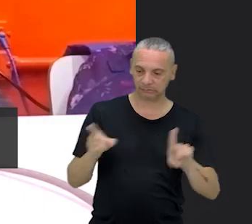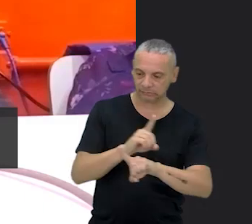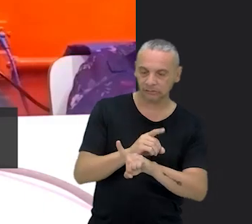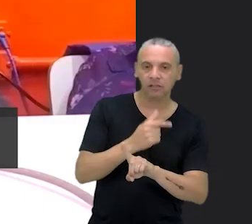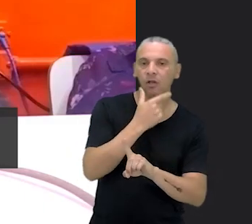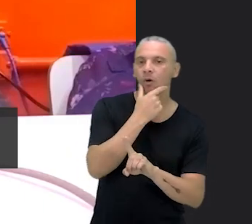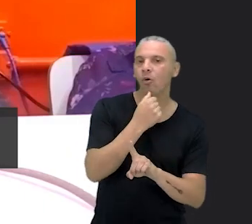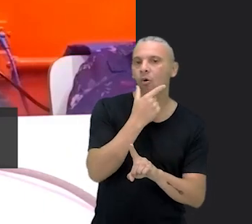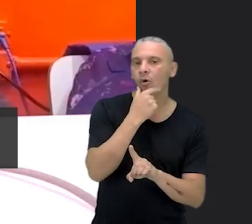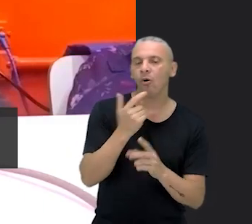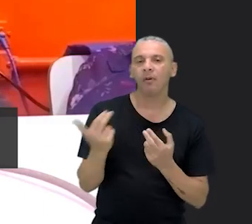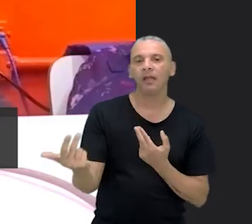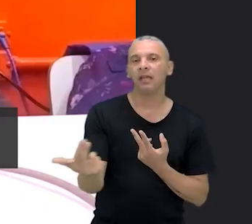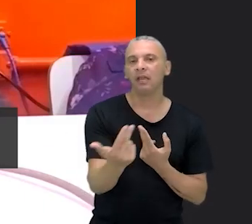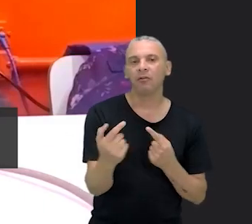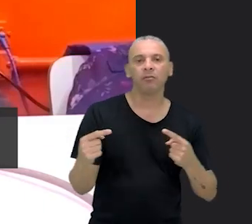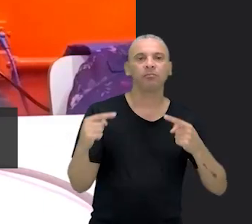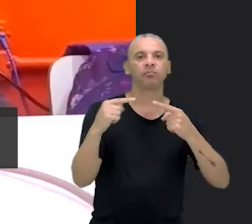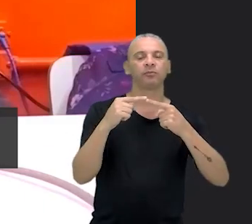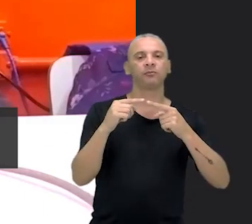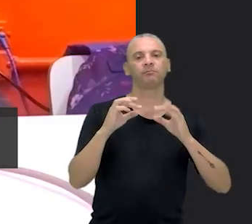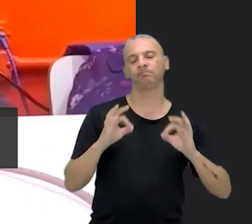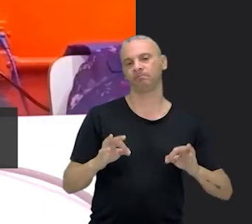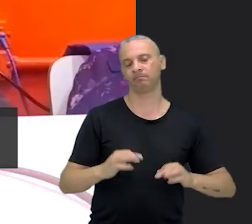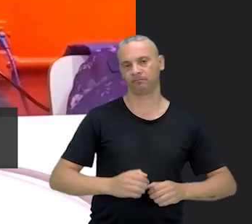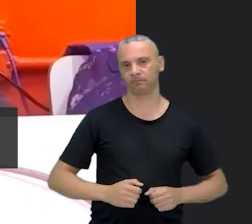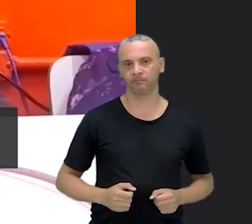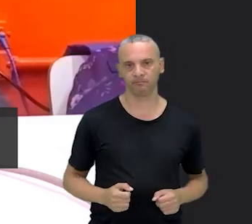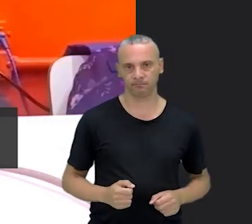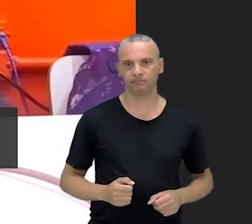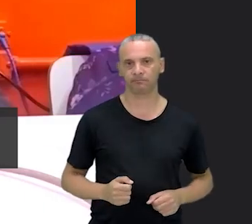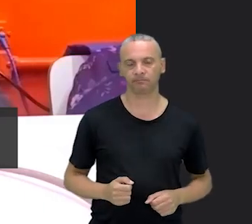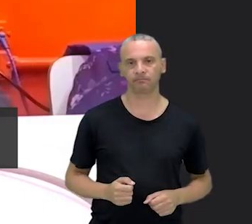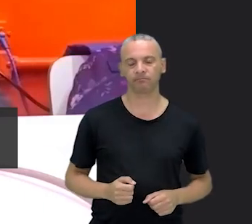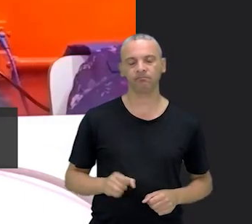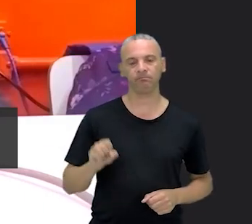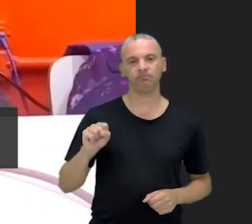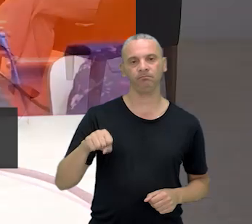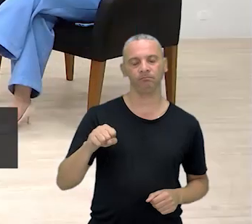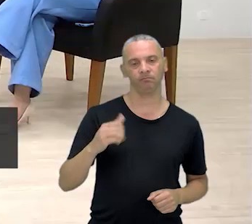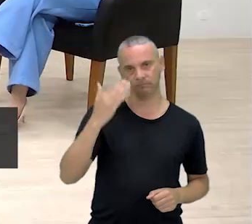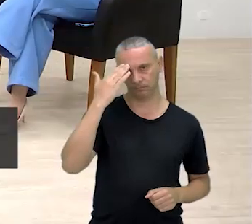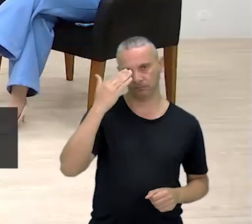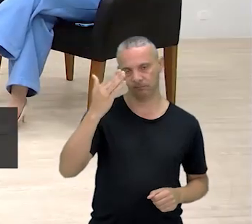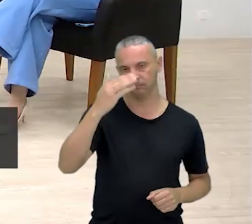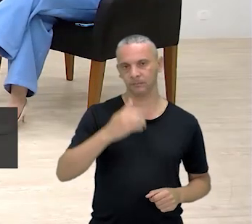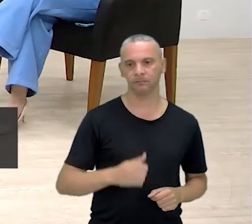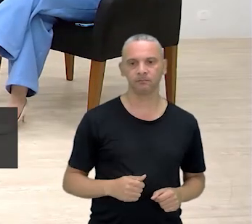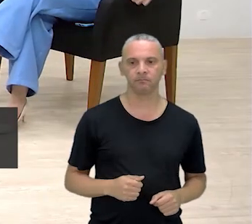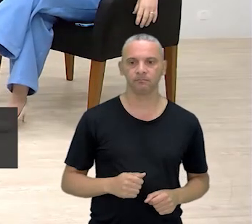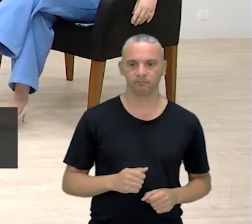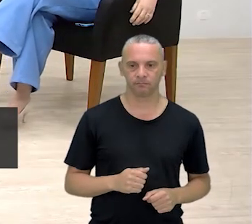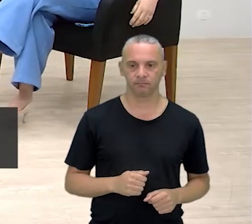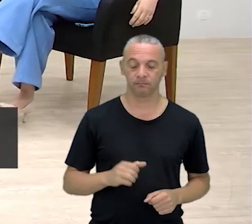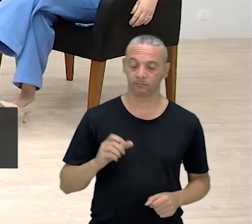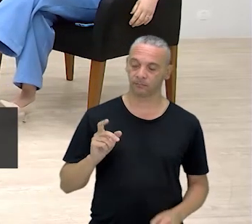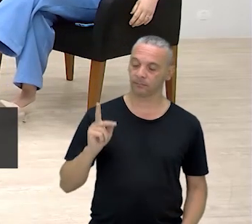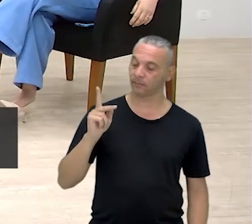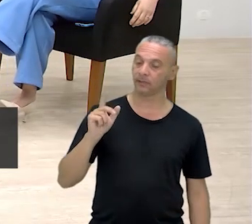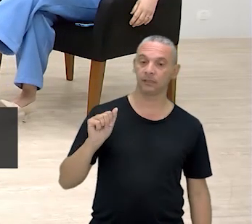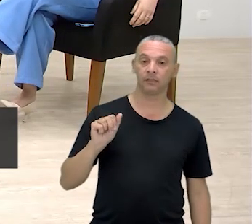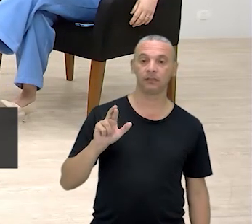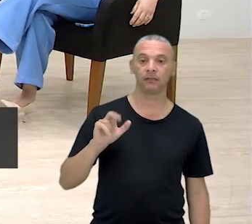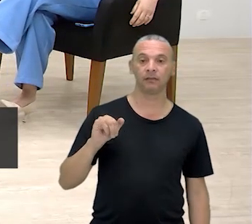homem com as mesmas atitudes. Para mim foi isso. Sim, obrigada. Karine.